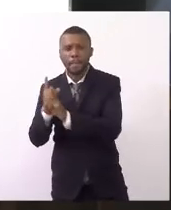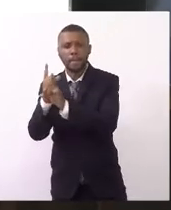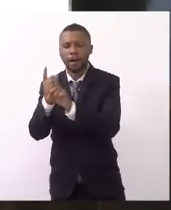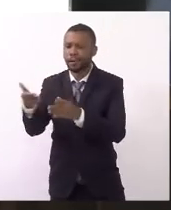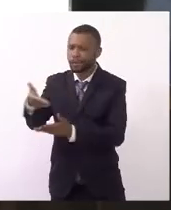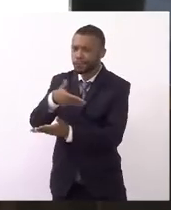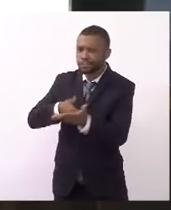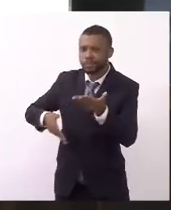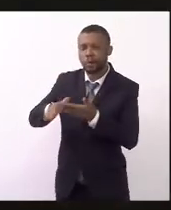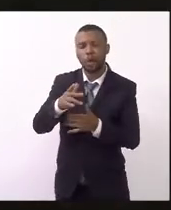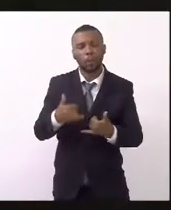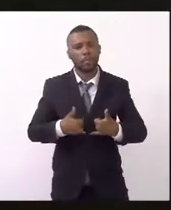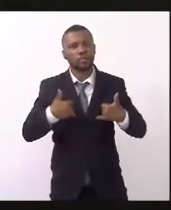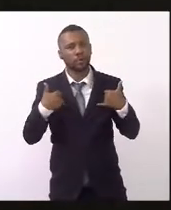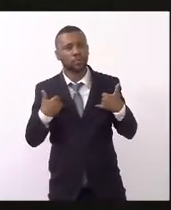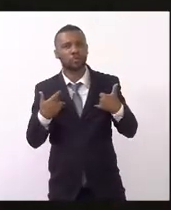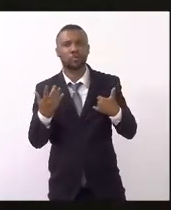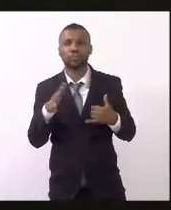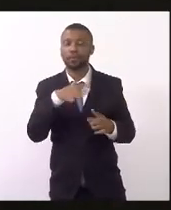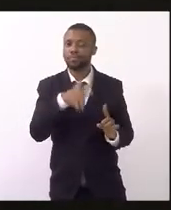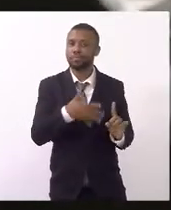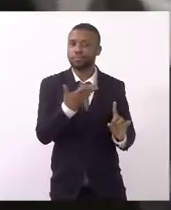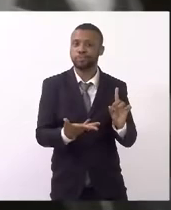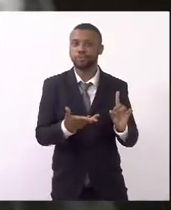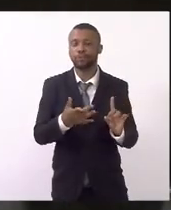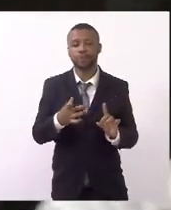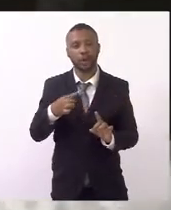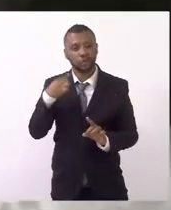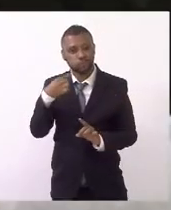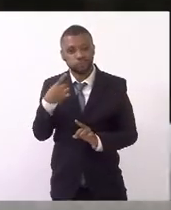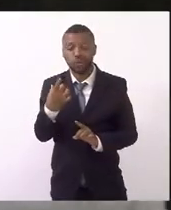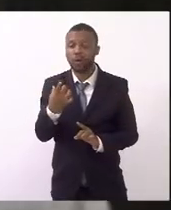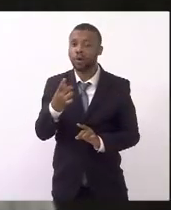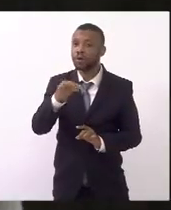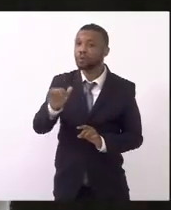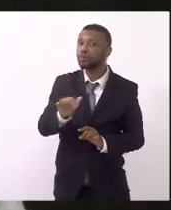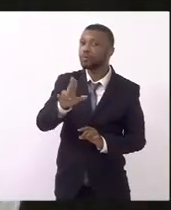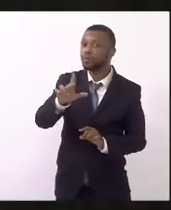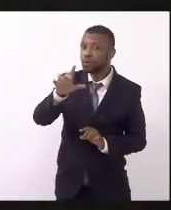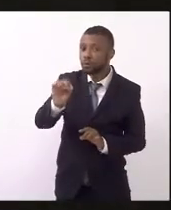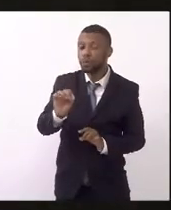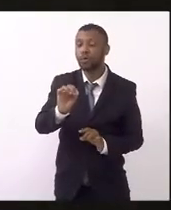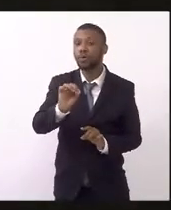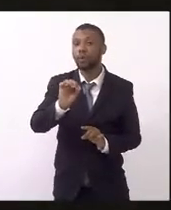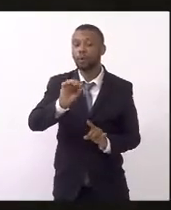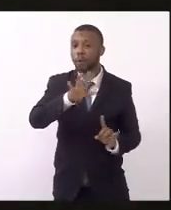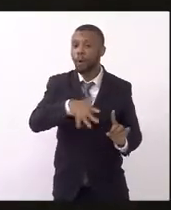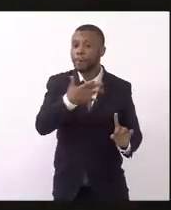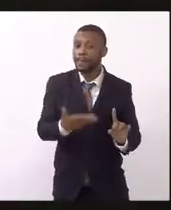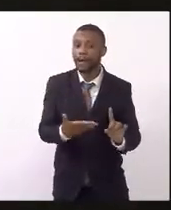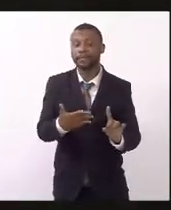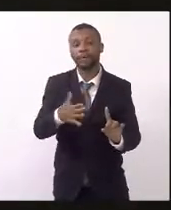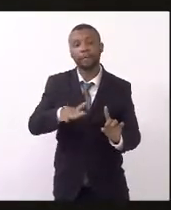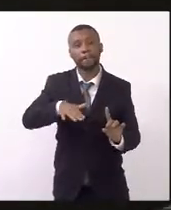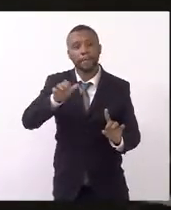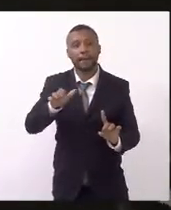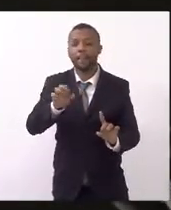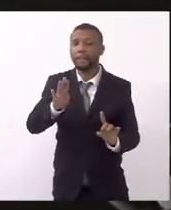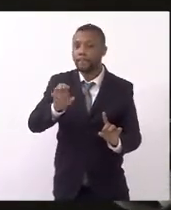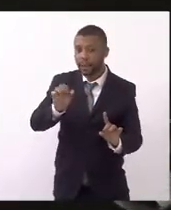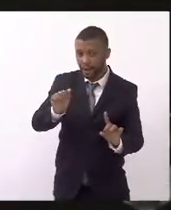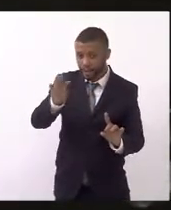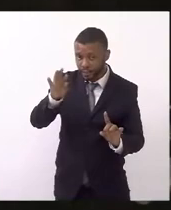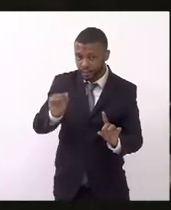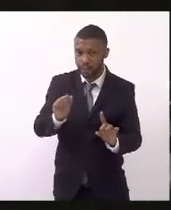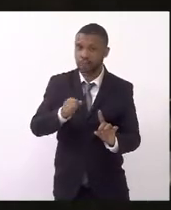que homenageamos o Dr Júlio José Araújo Júnior com homenagem mãe Beata de Iemanjá com outro o